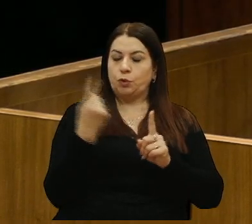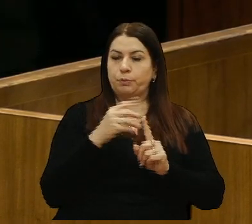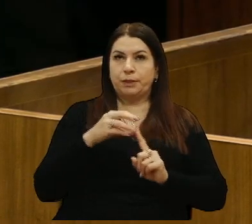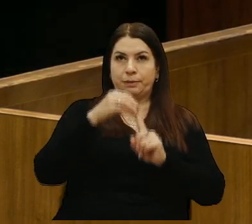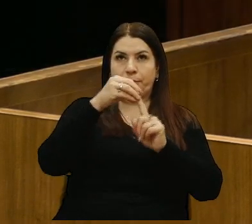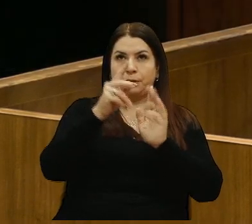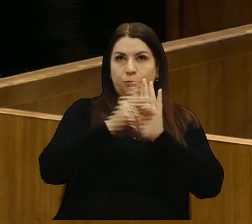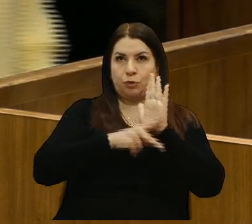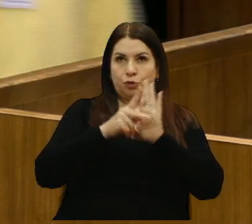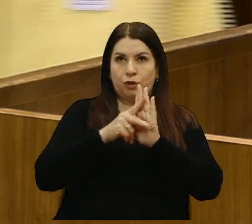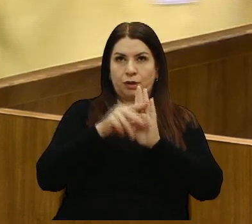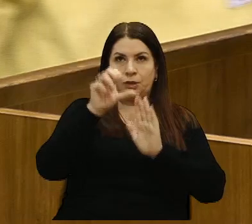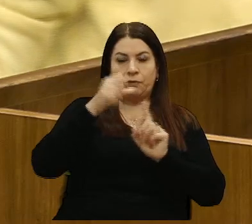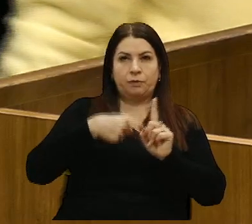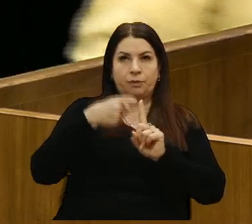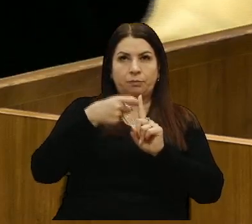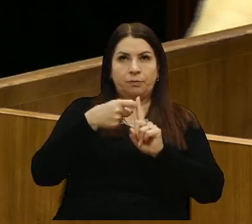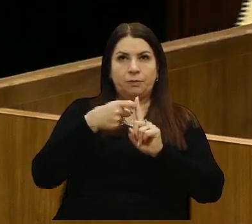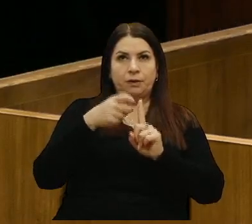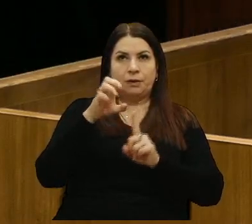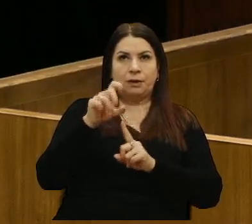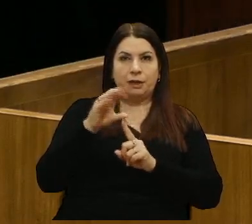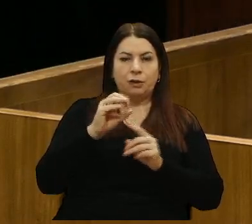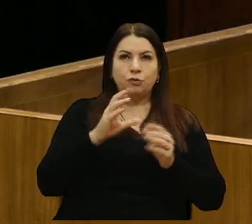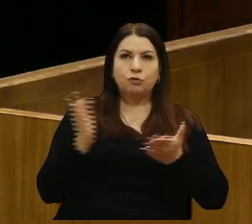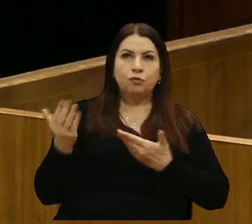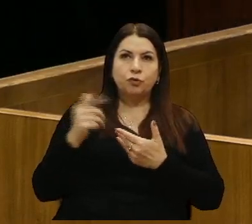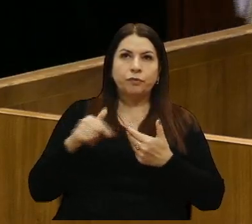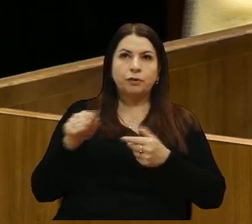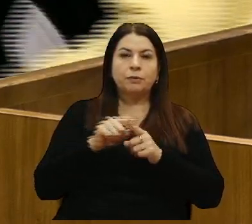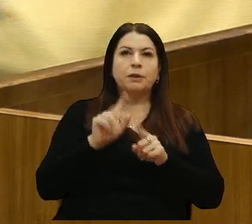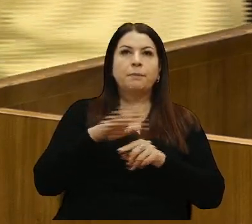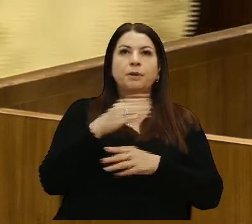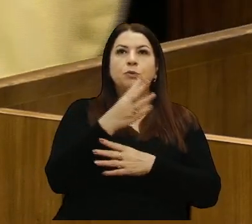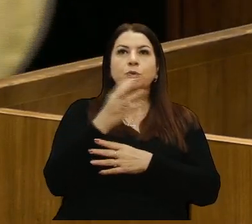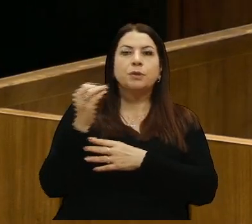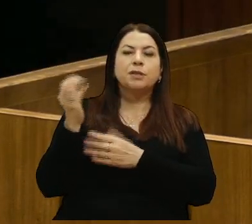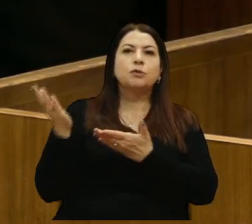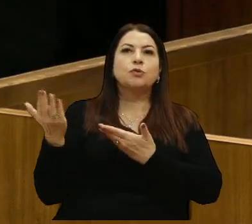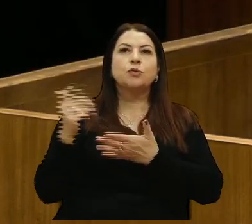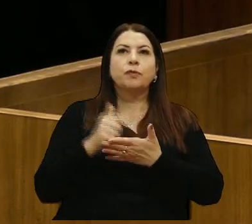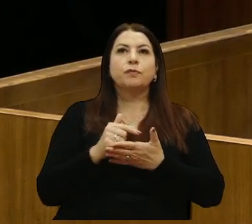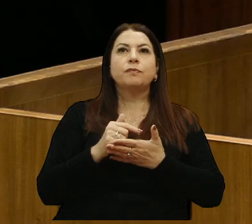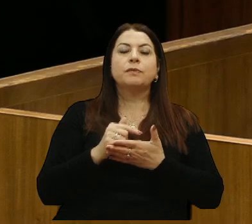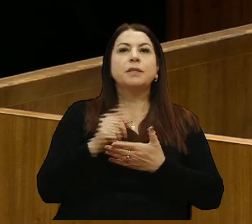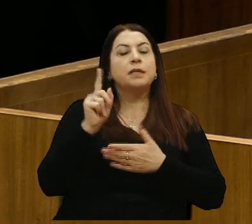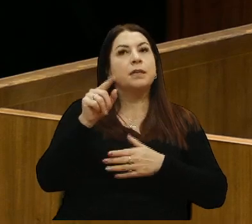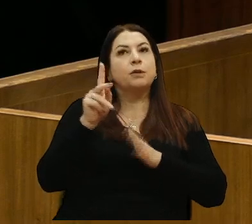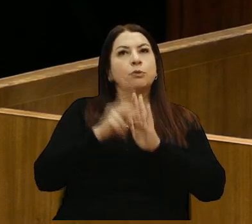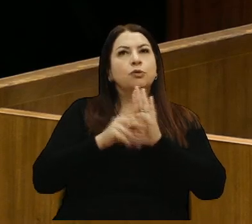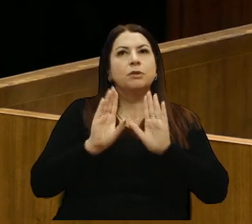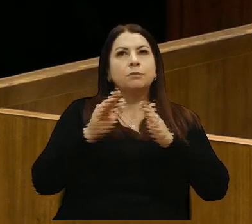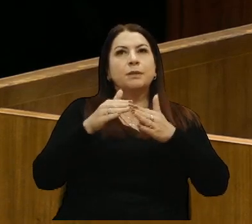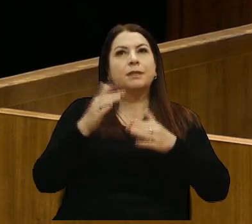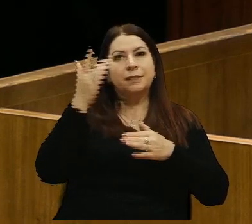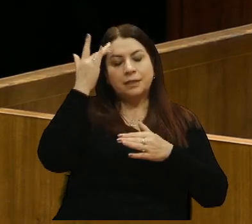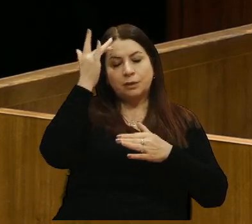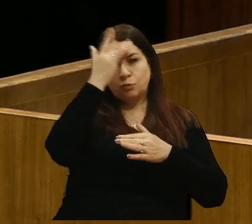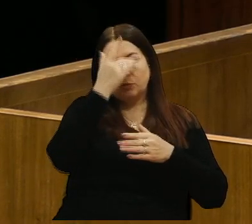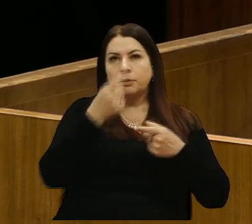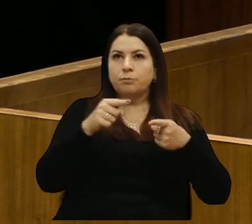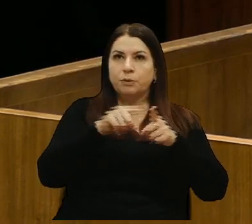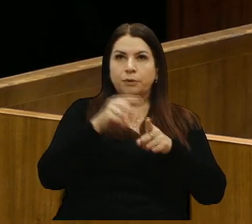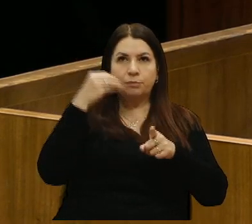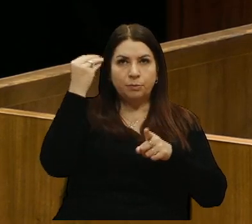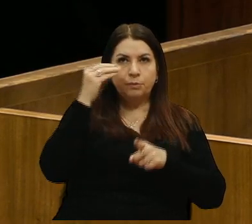principais projetos nesses 9 meses são o Elo Jovem, que atingiu mais de 400 jovens, e ele é um projeto voltado para a saúde mental, em parceria com a